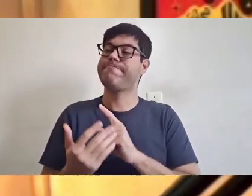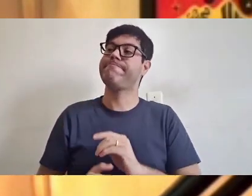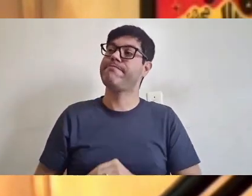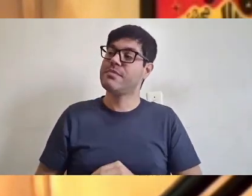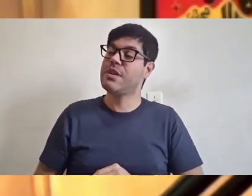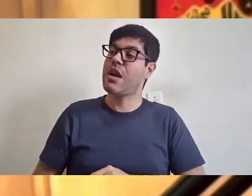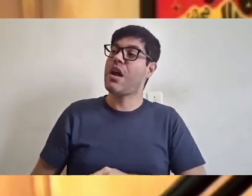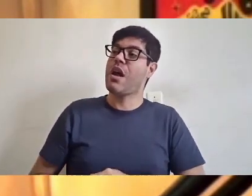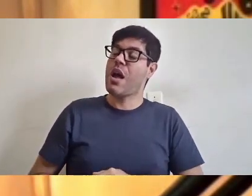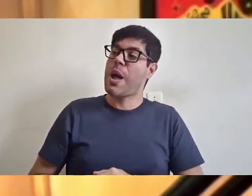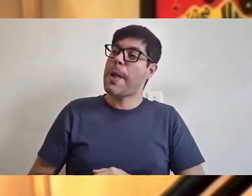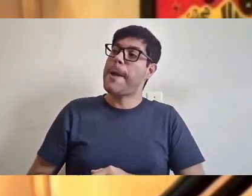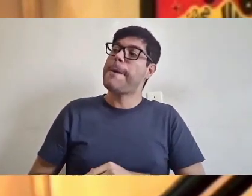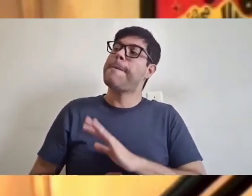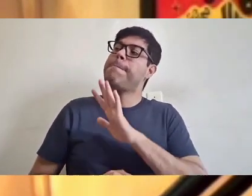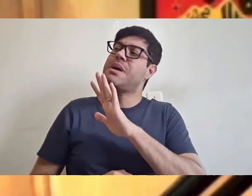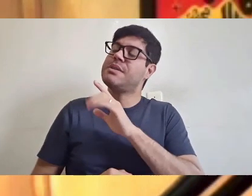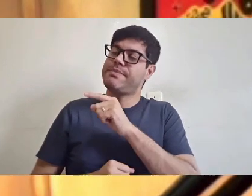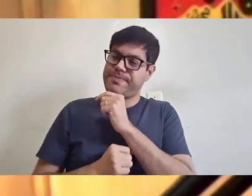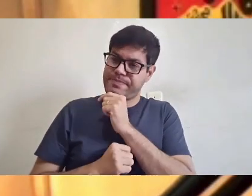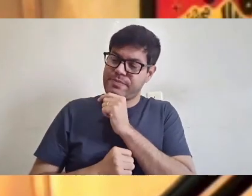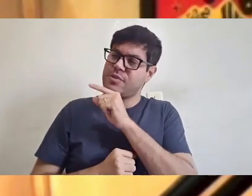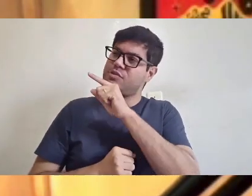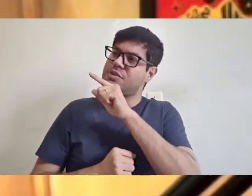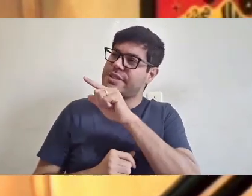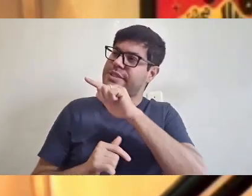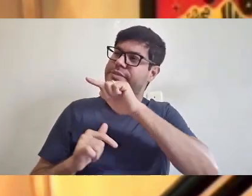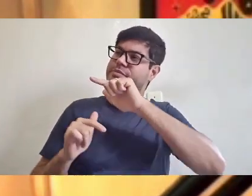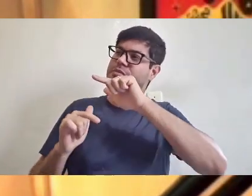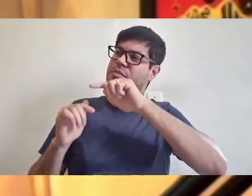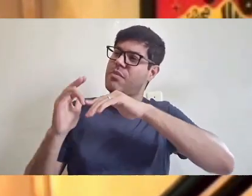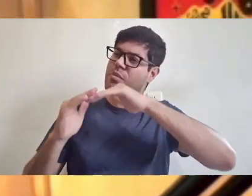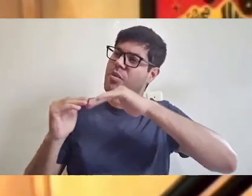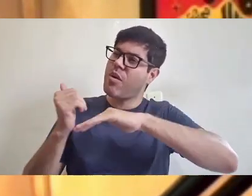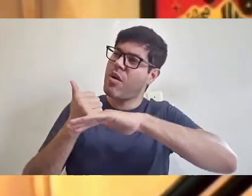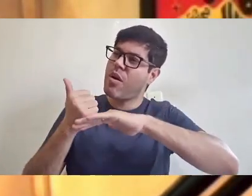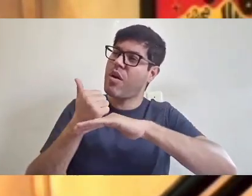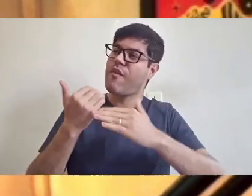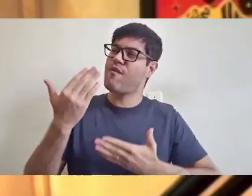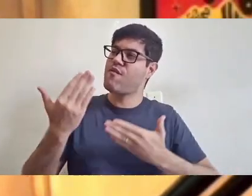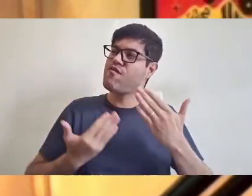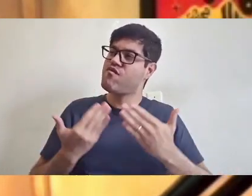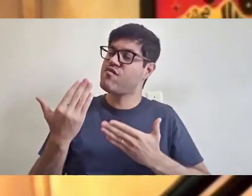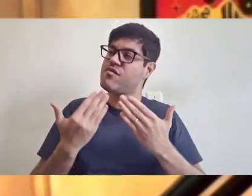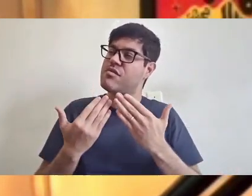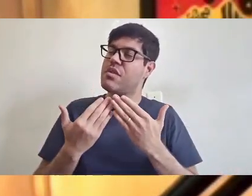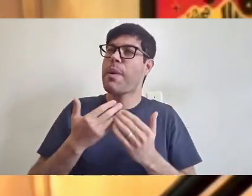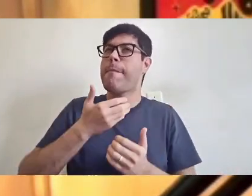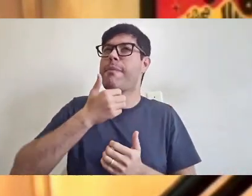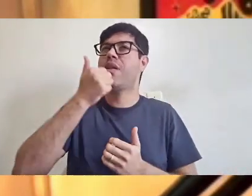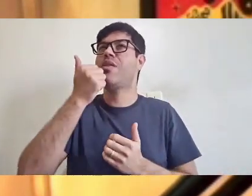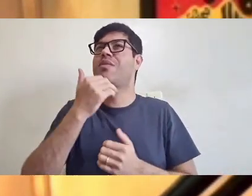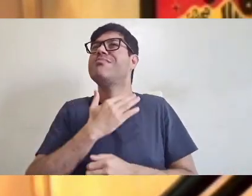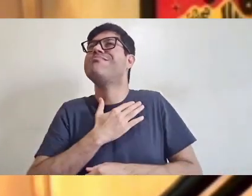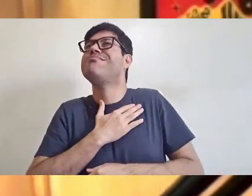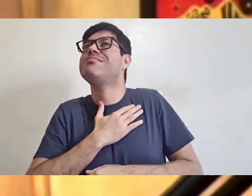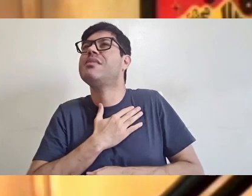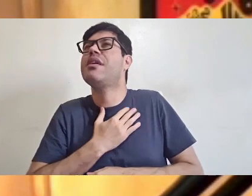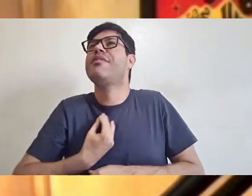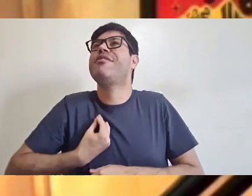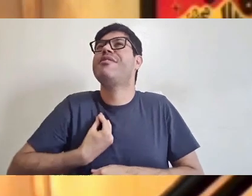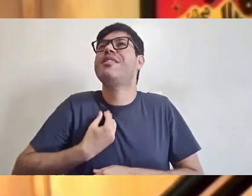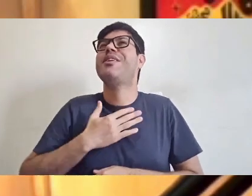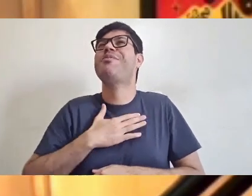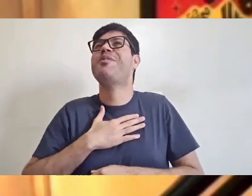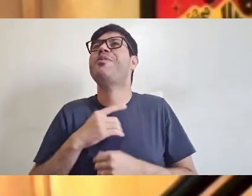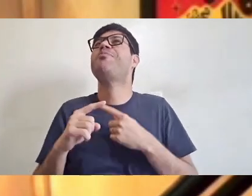de funcionário público de carreira, o que te deixou de melhor, assim, que você fala assim, nossa, eu gostei tanto da minha vida por causa